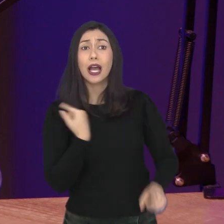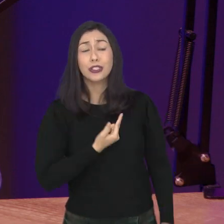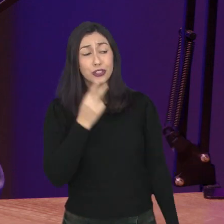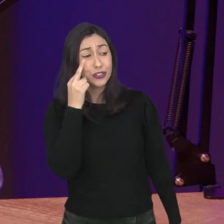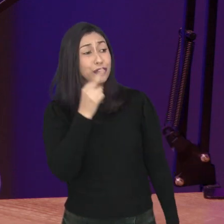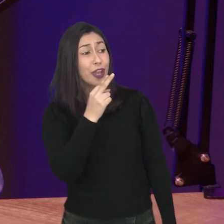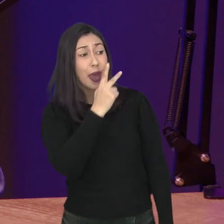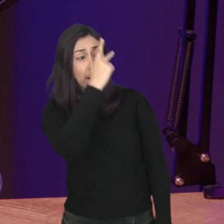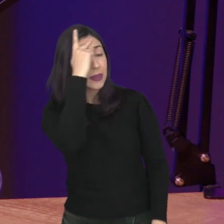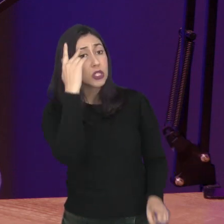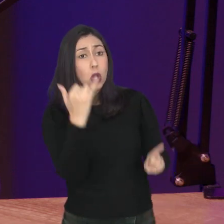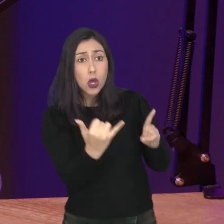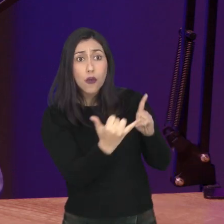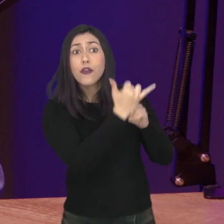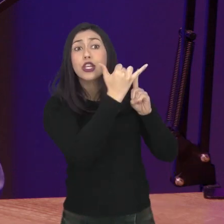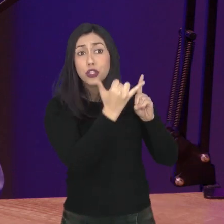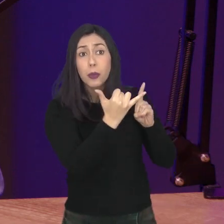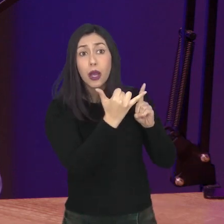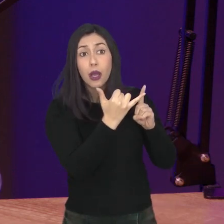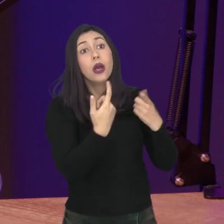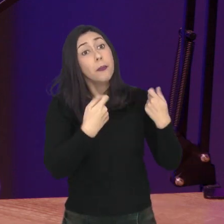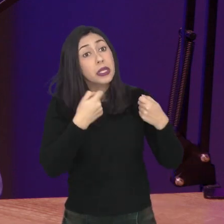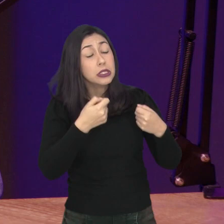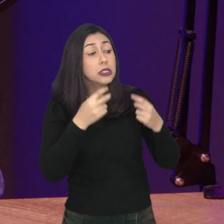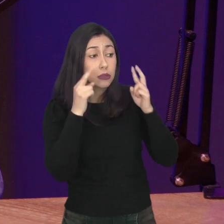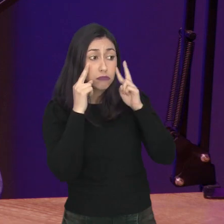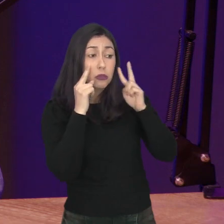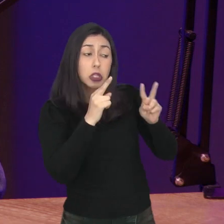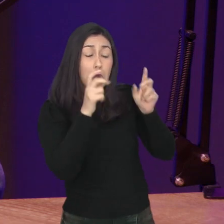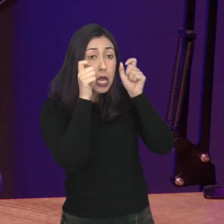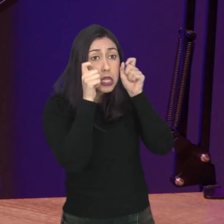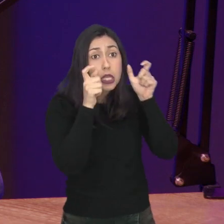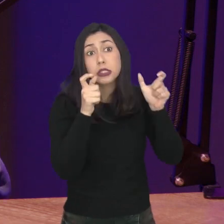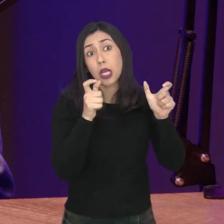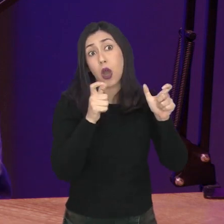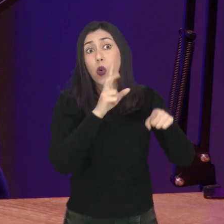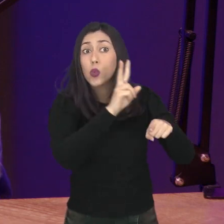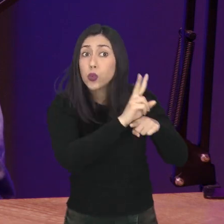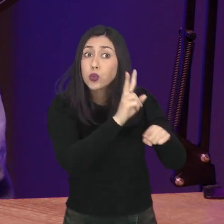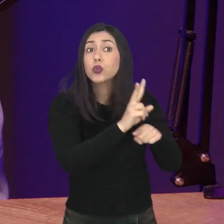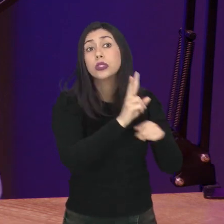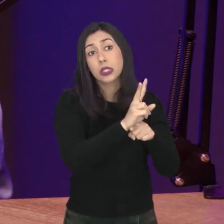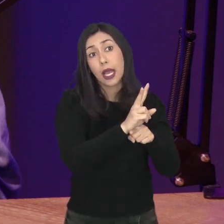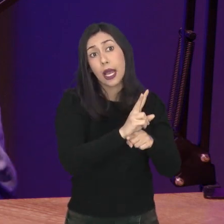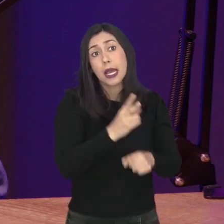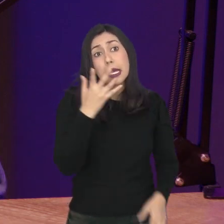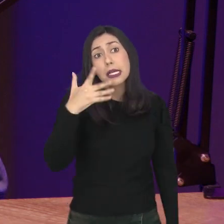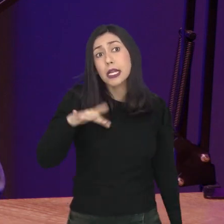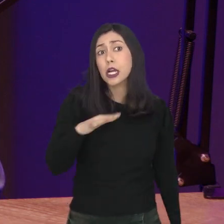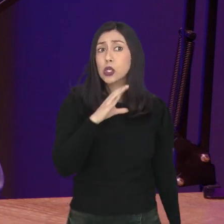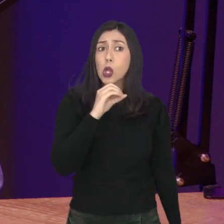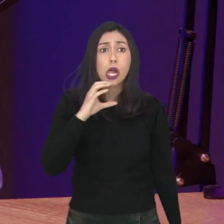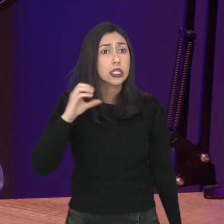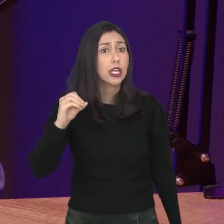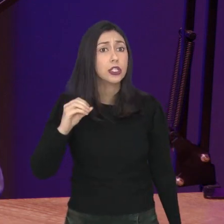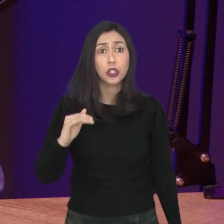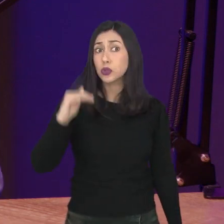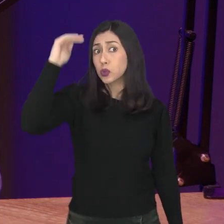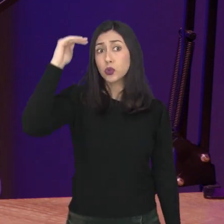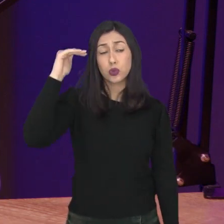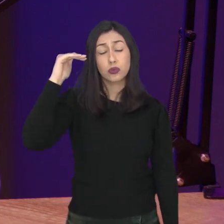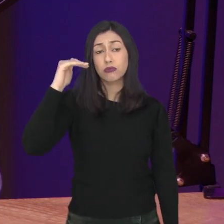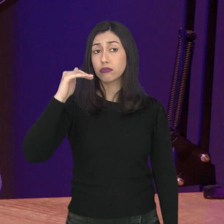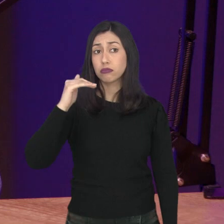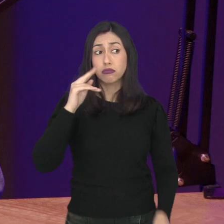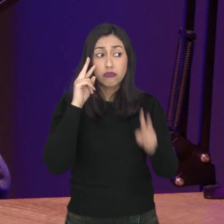para a vítima. E lógico, a gente precisa olhar, a gente precisa cuidar dessa pessoa, dessa criança, desse jovem, adolescente, adulto, seja quem for.